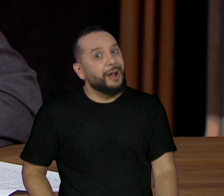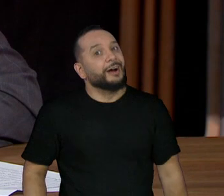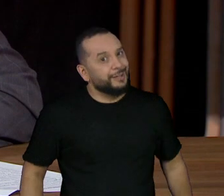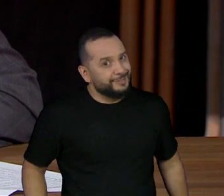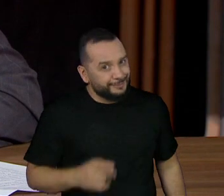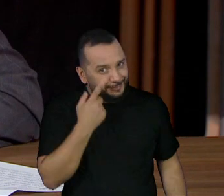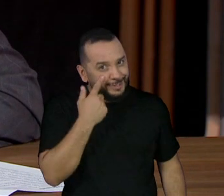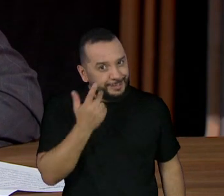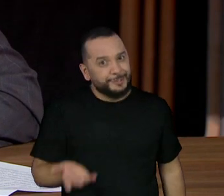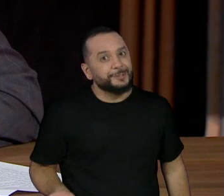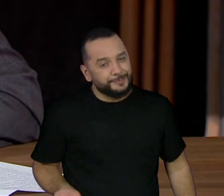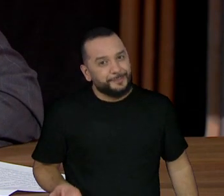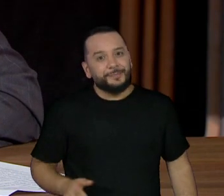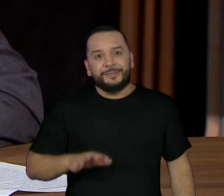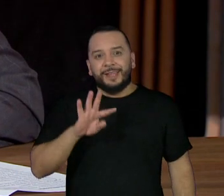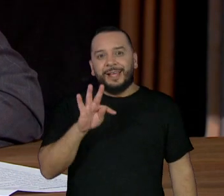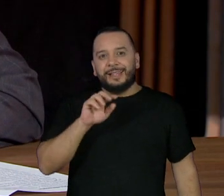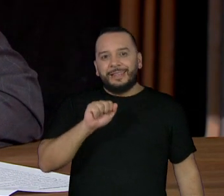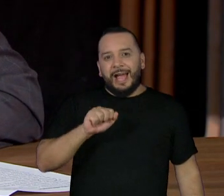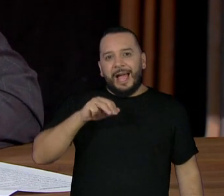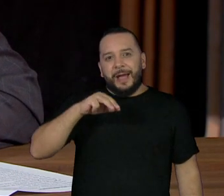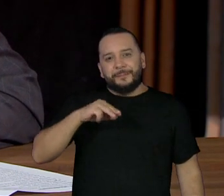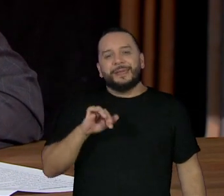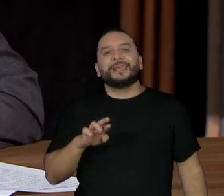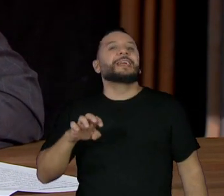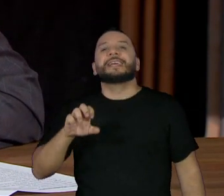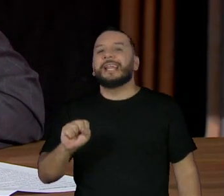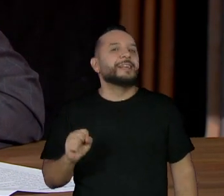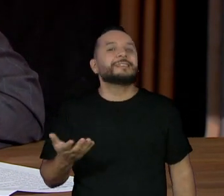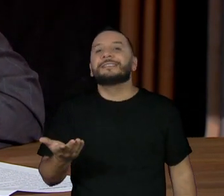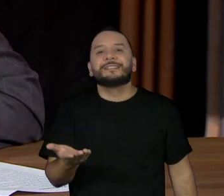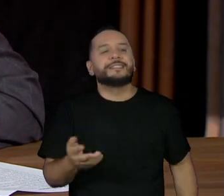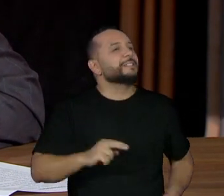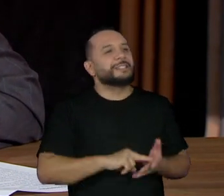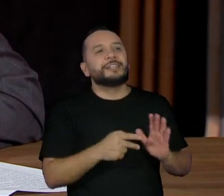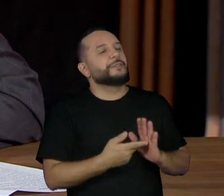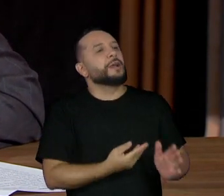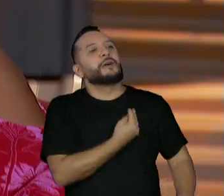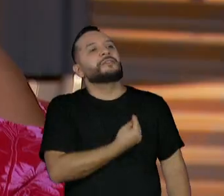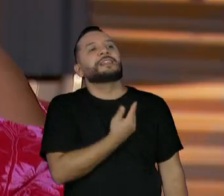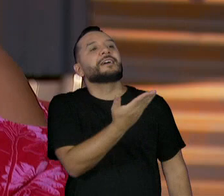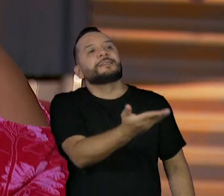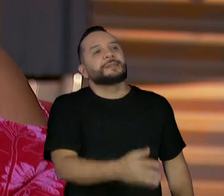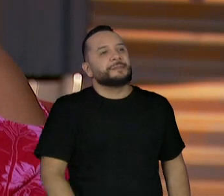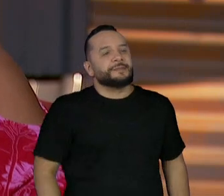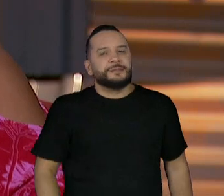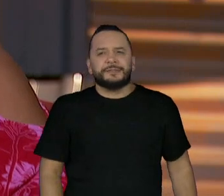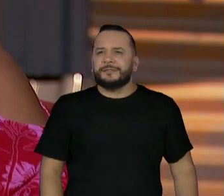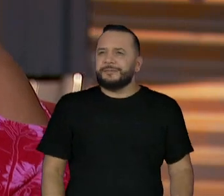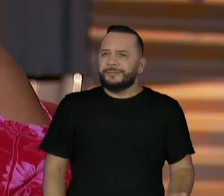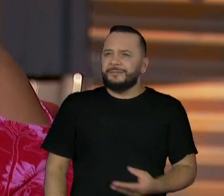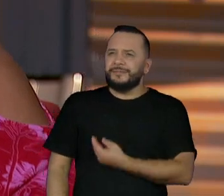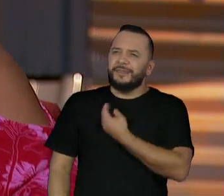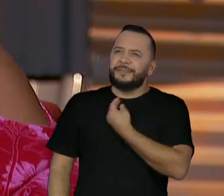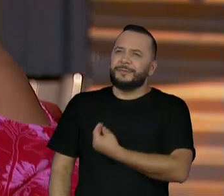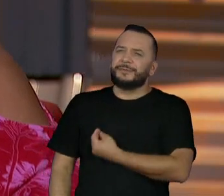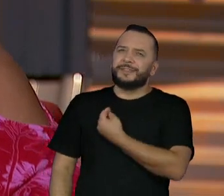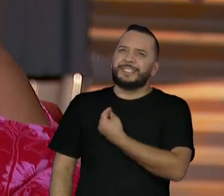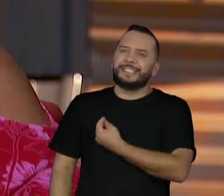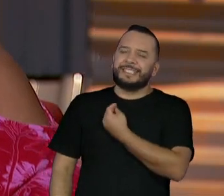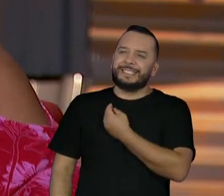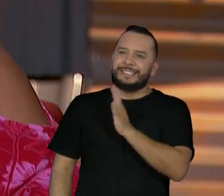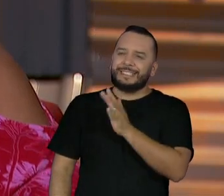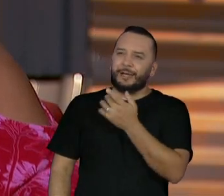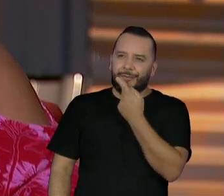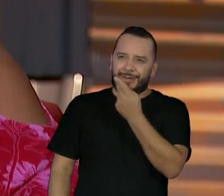pessoal? Tamires Gomes Sampaio. O que é a vida? A vida, eu falei de